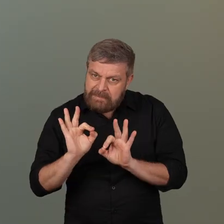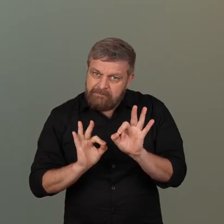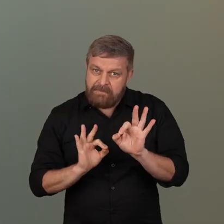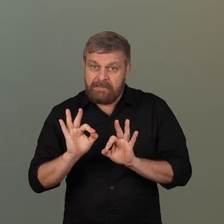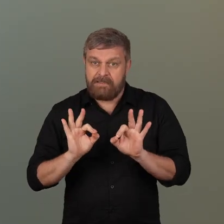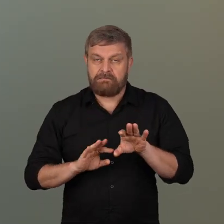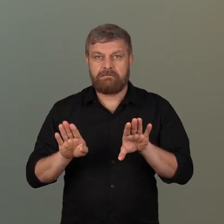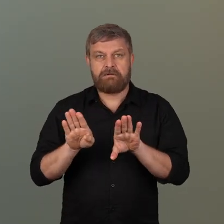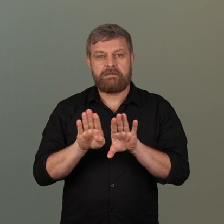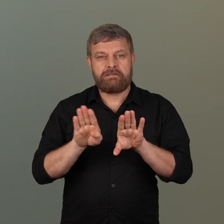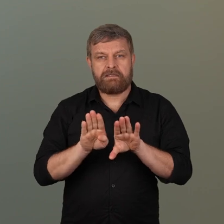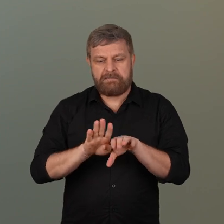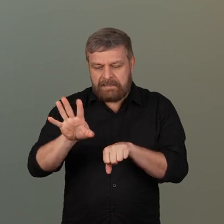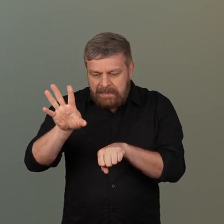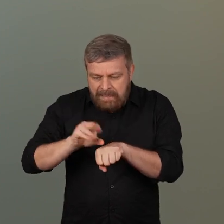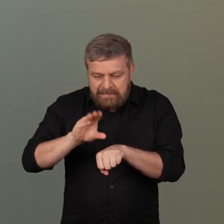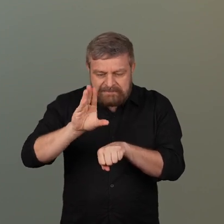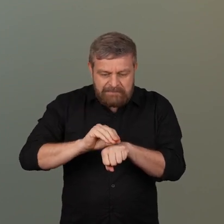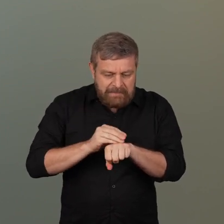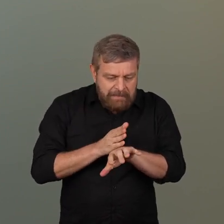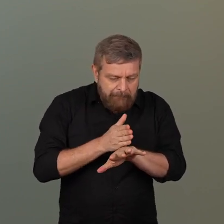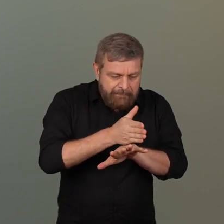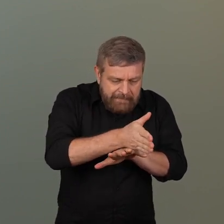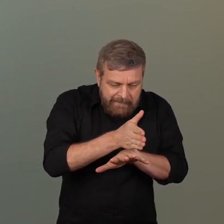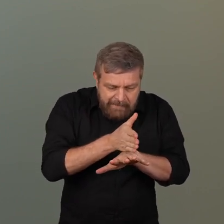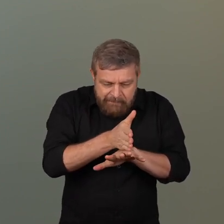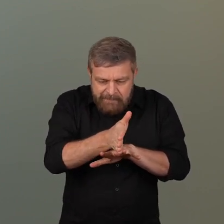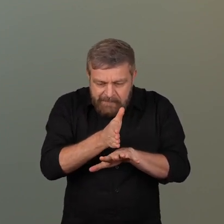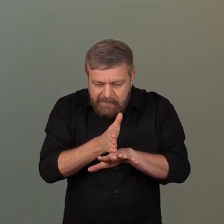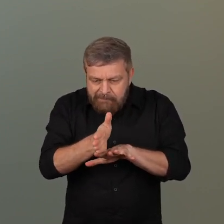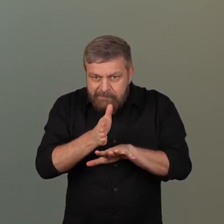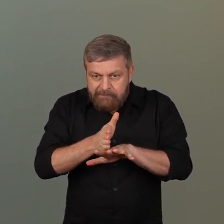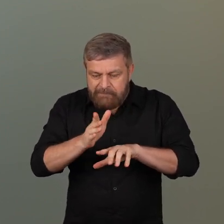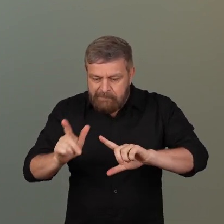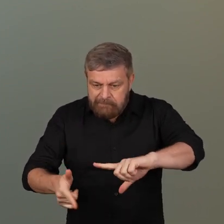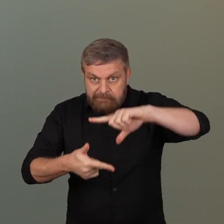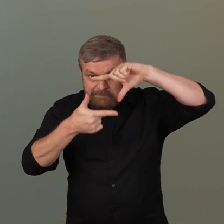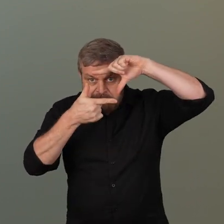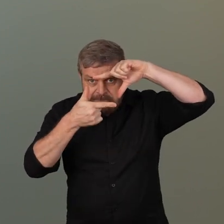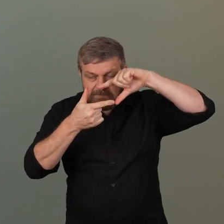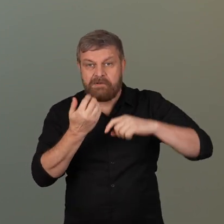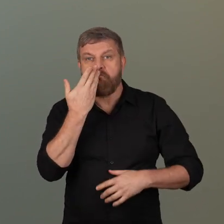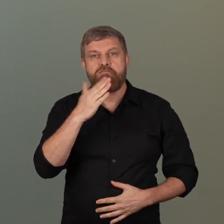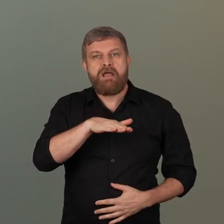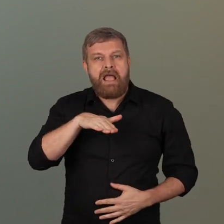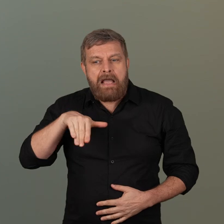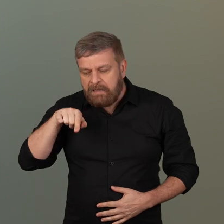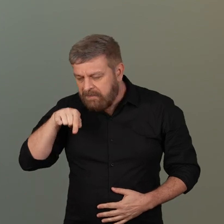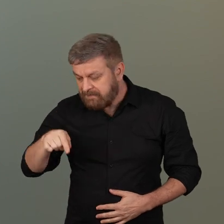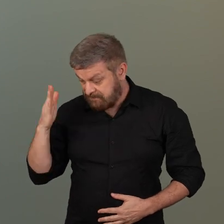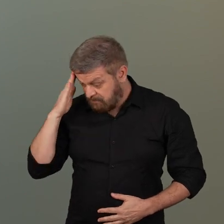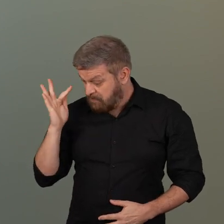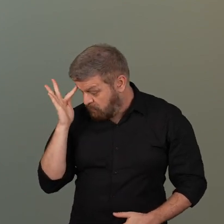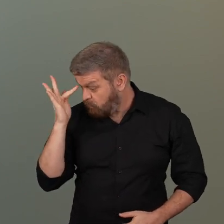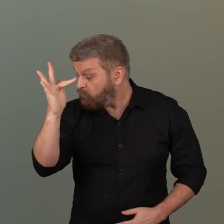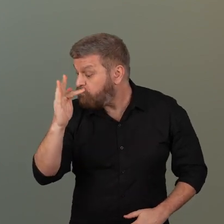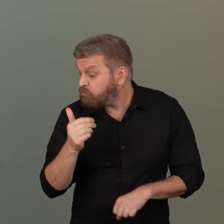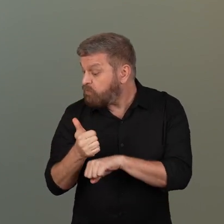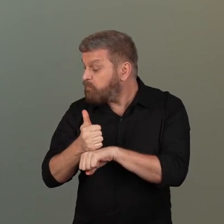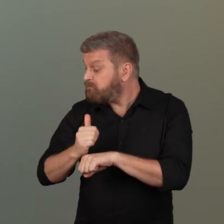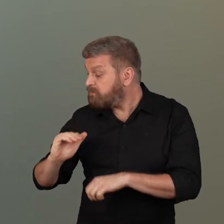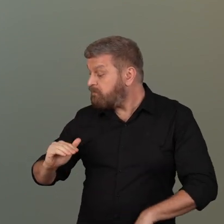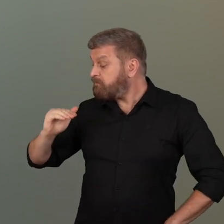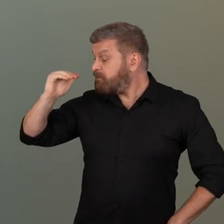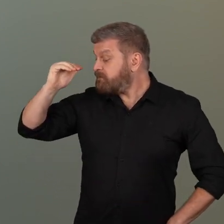para colocar o saber dentro de caixinhas, para saber a criança pequenininha o que vai ser quando